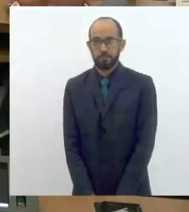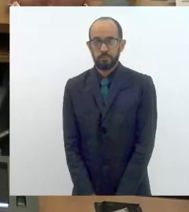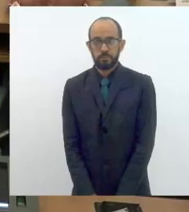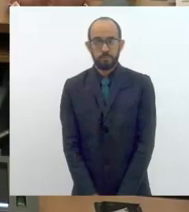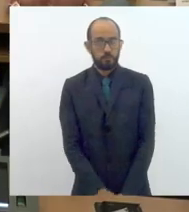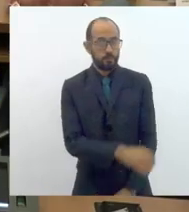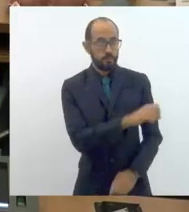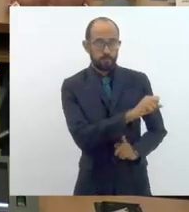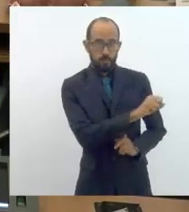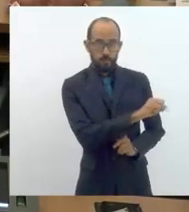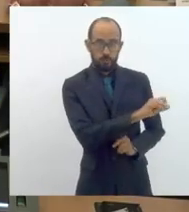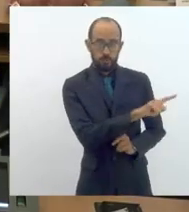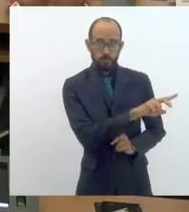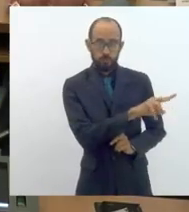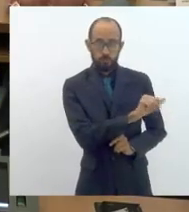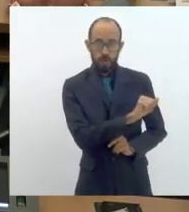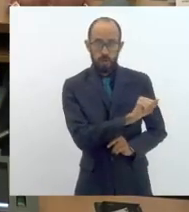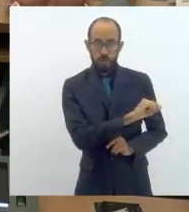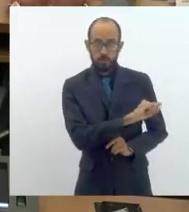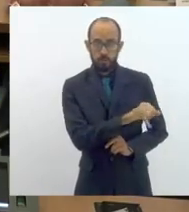Silva Jardim.